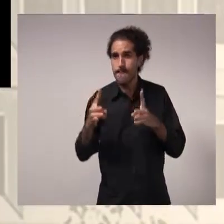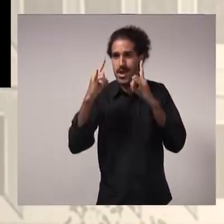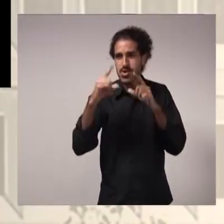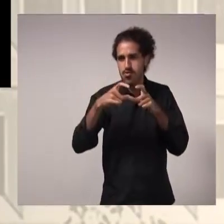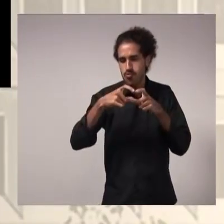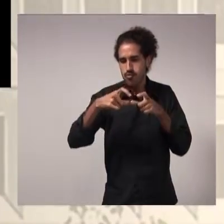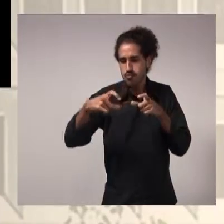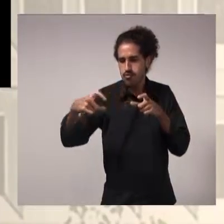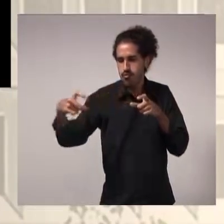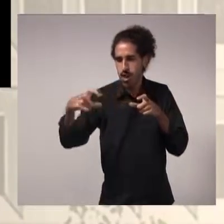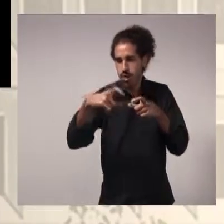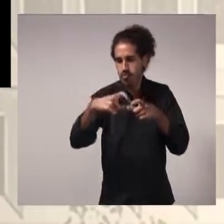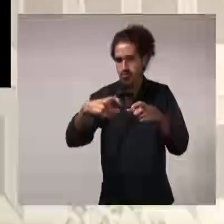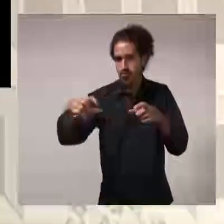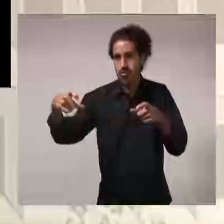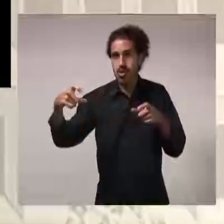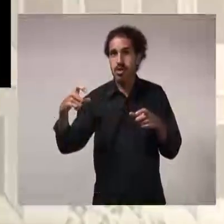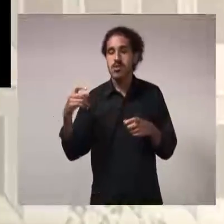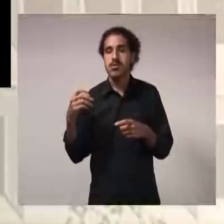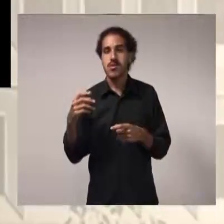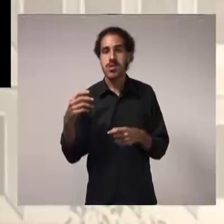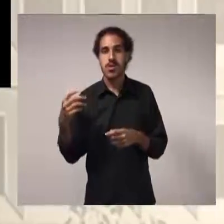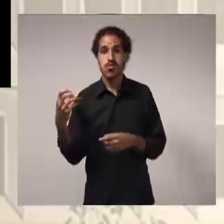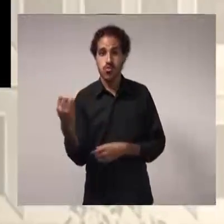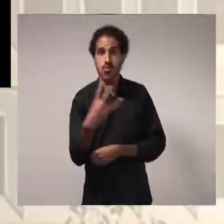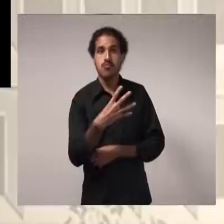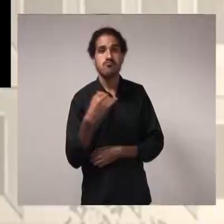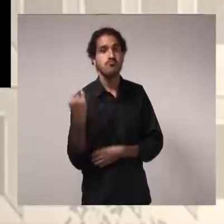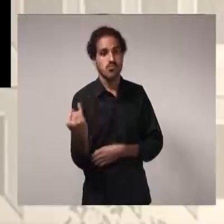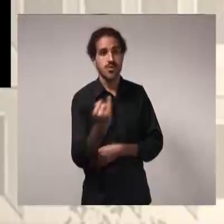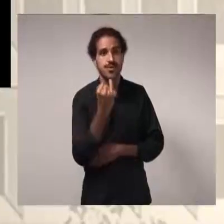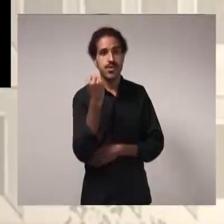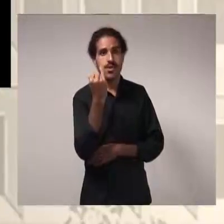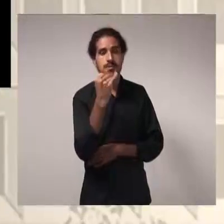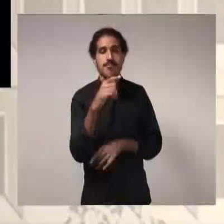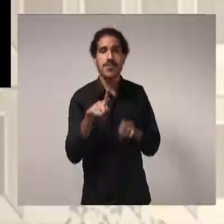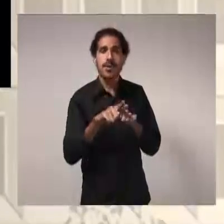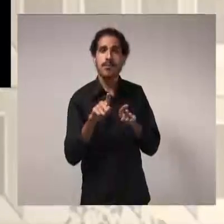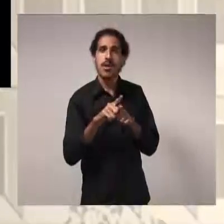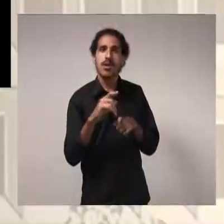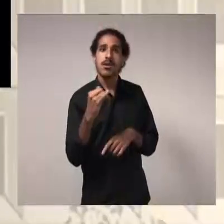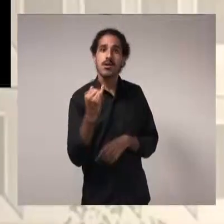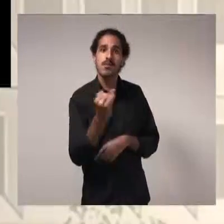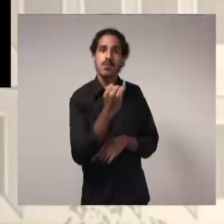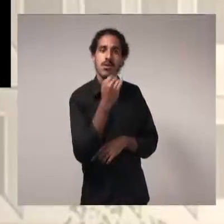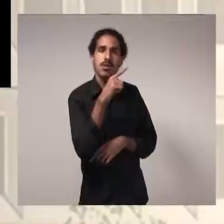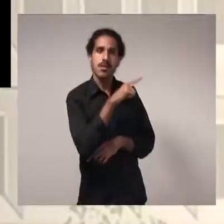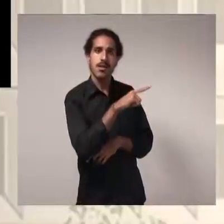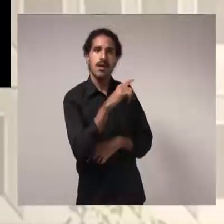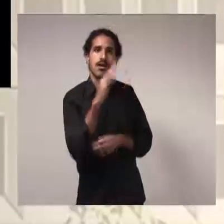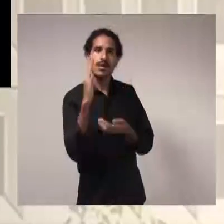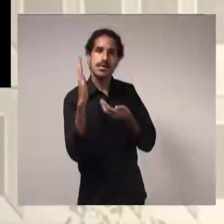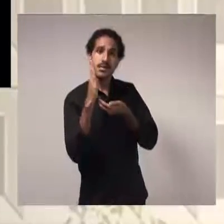foi uma inovação importante. Nós temos esse outro exemplo também lá no Senado, que é